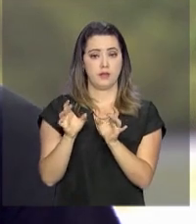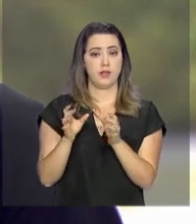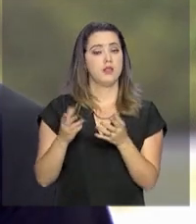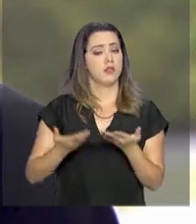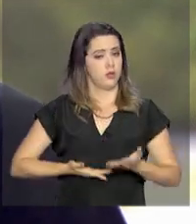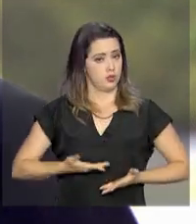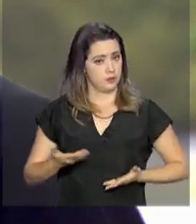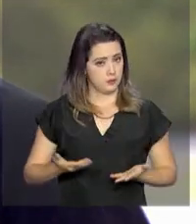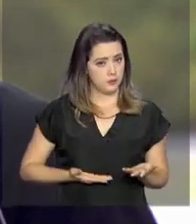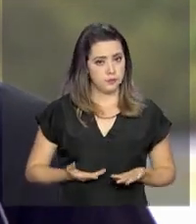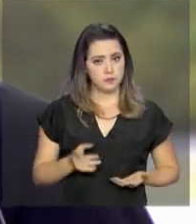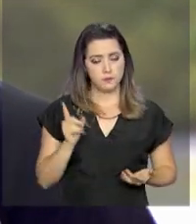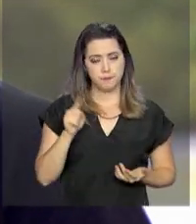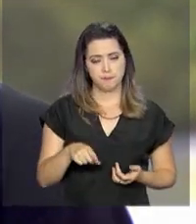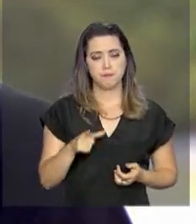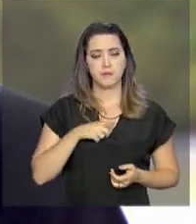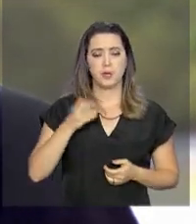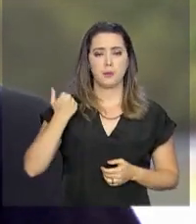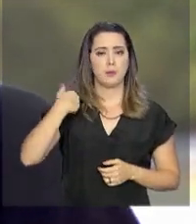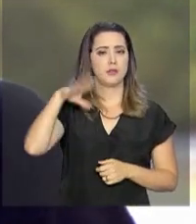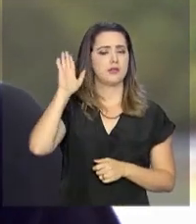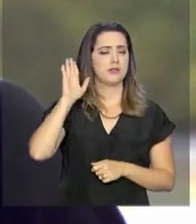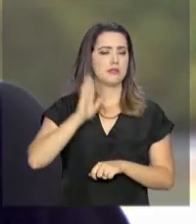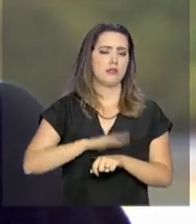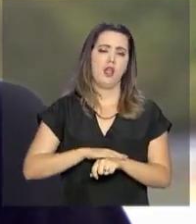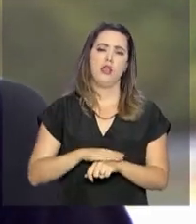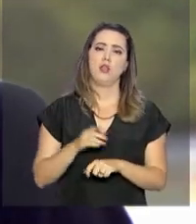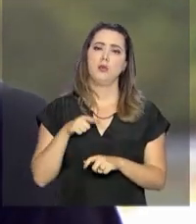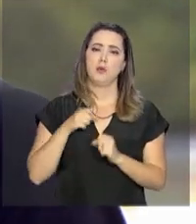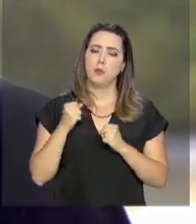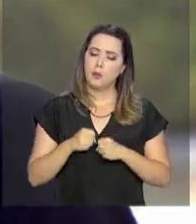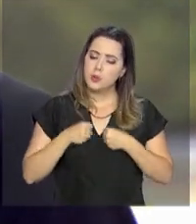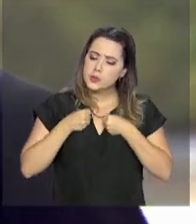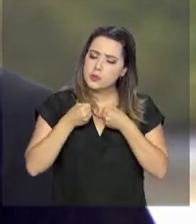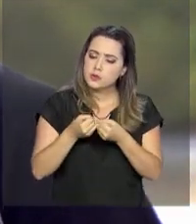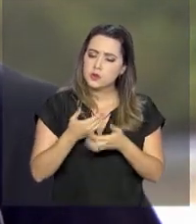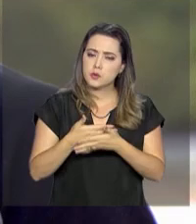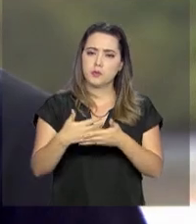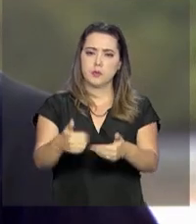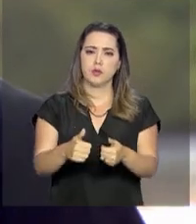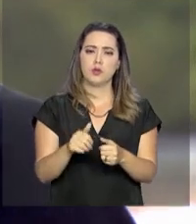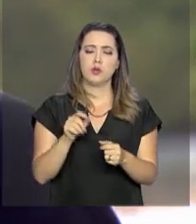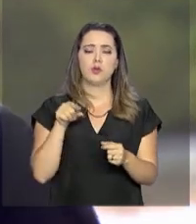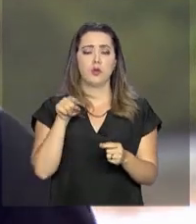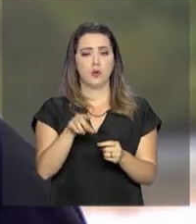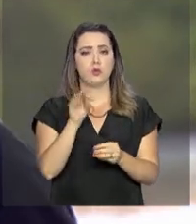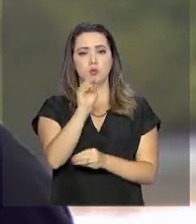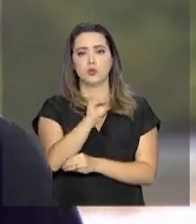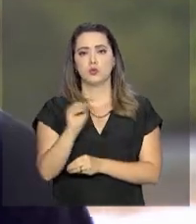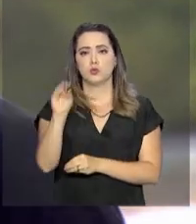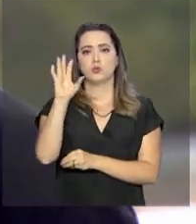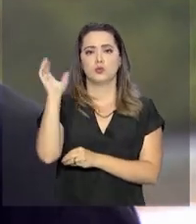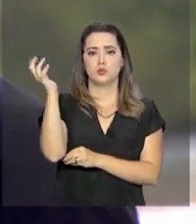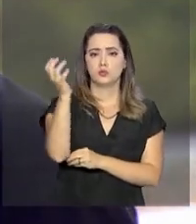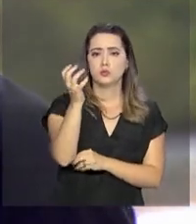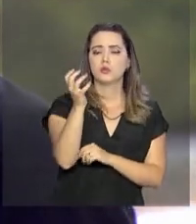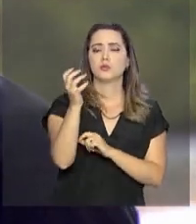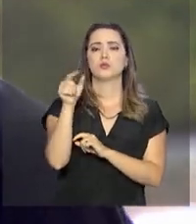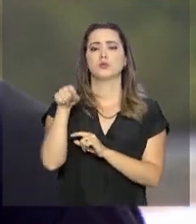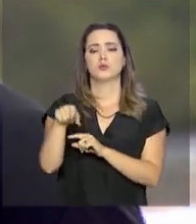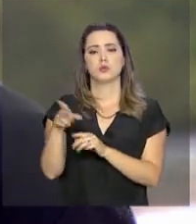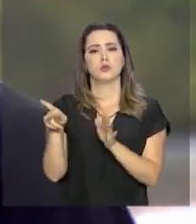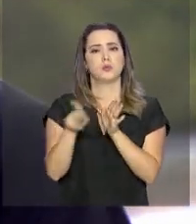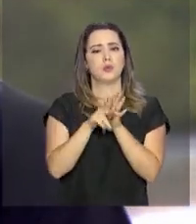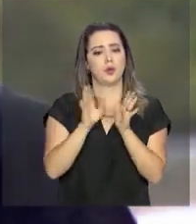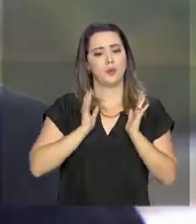tempo e possa se dedicar mais essas questões que atingem especificamente a conservação da biodiversidade do